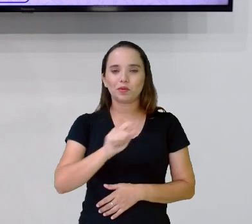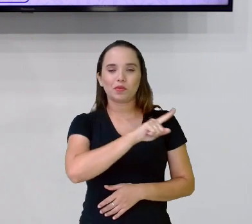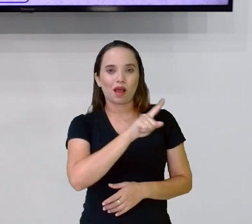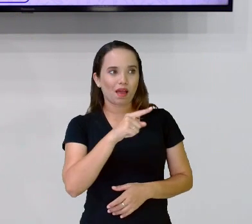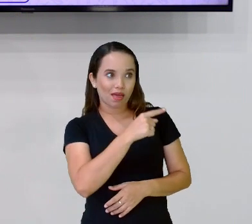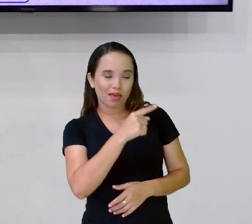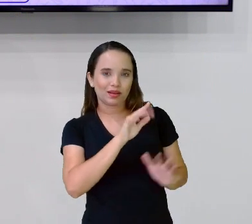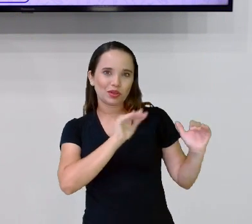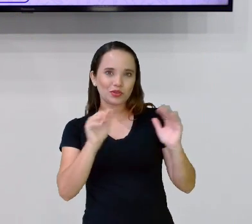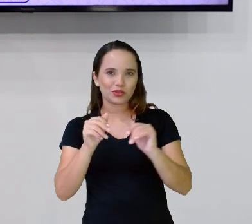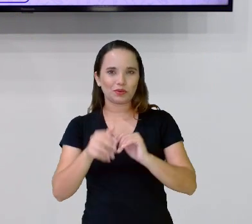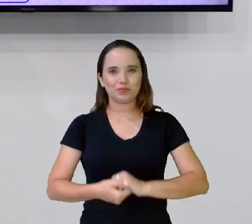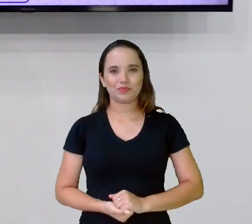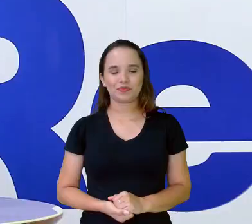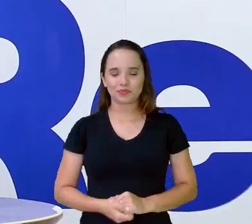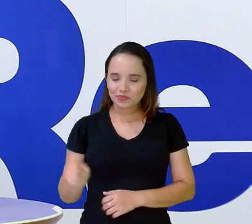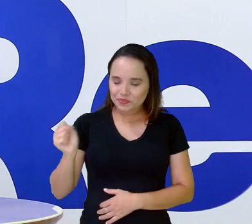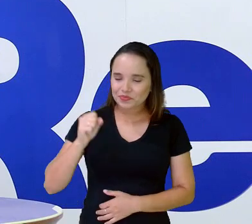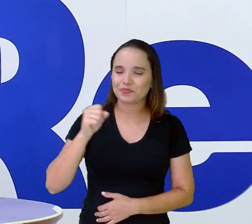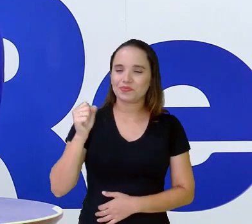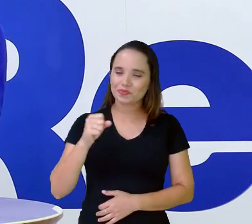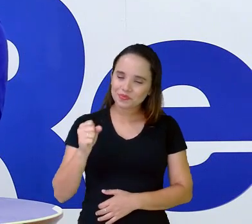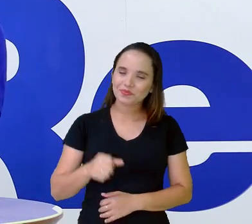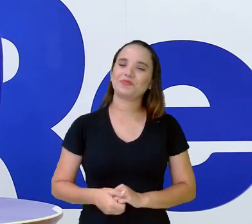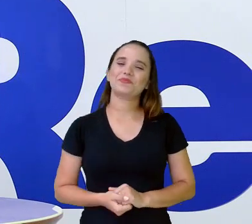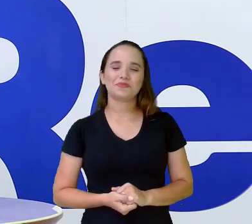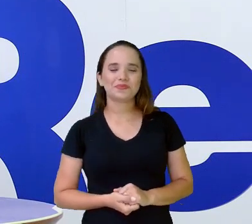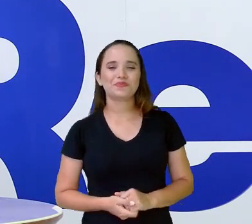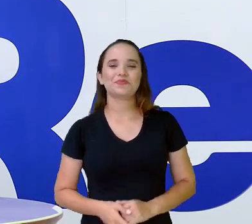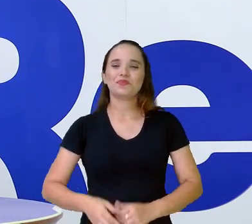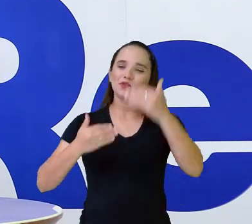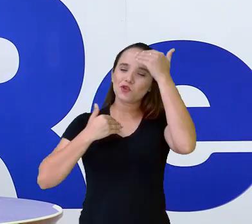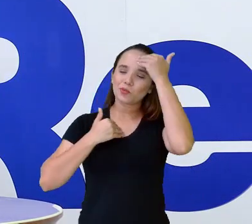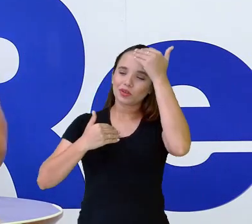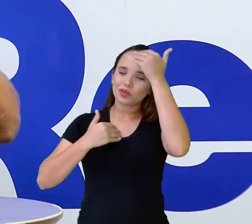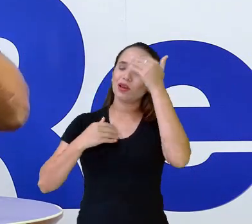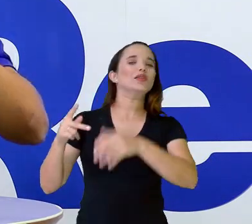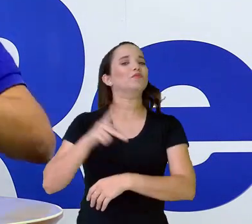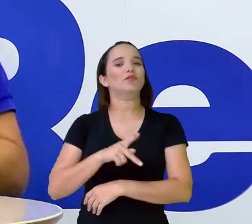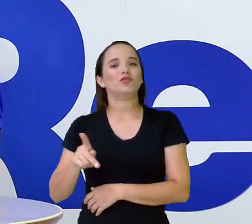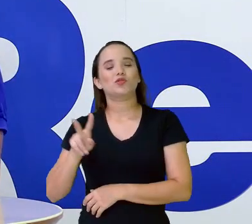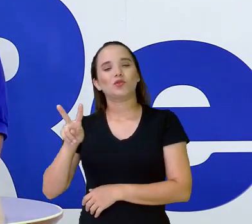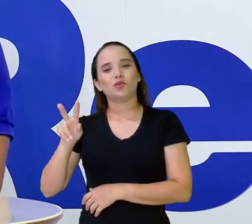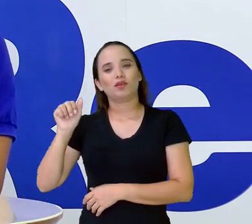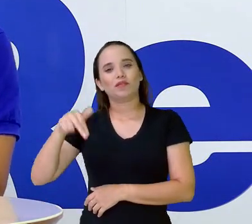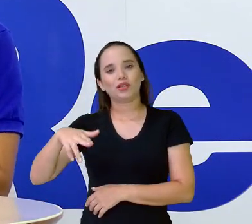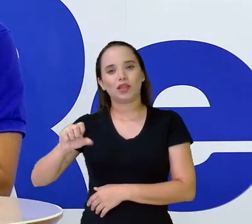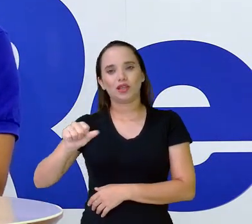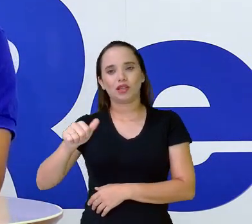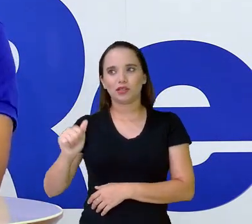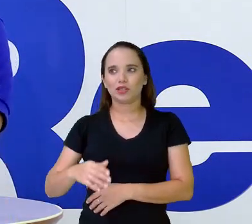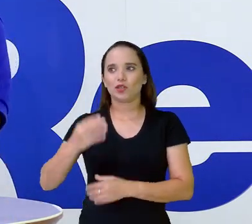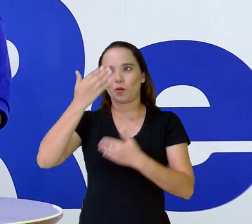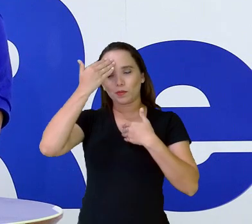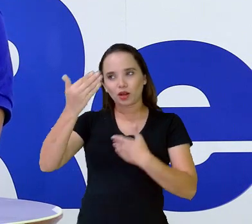despedir aqui de vocês. É isso aí, minha gente. Valeu, Vanessa, valeu aí pela aula, né?